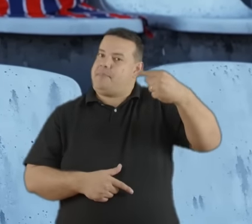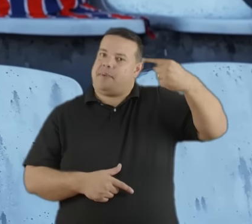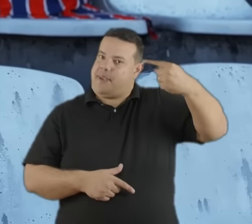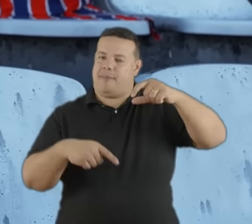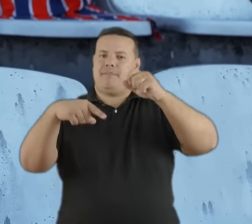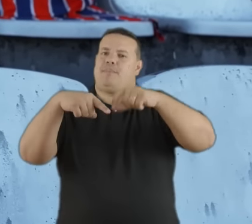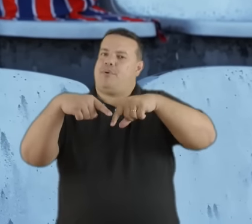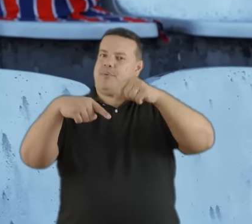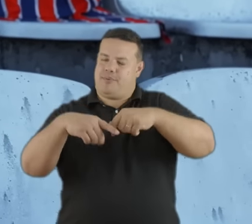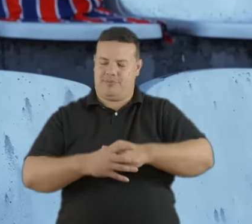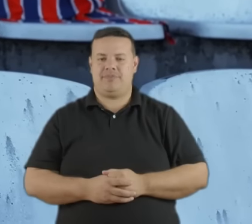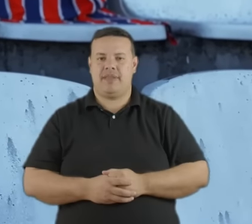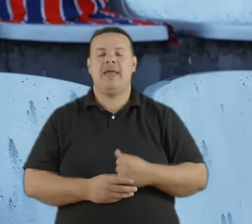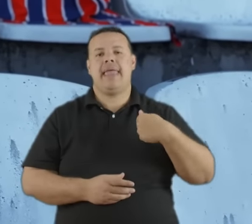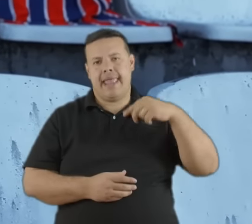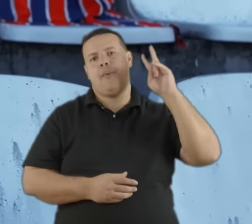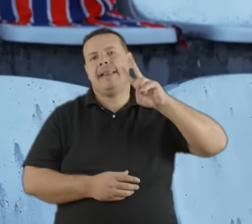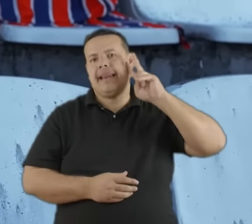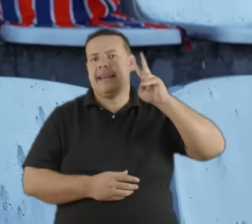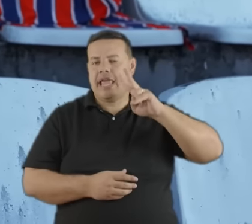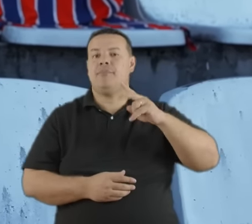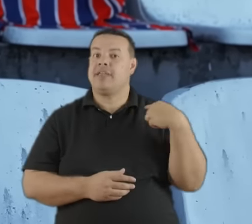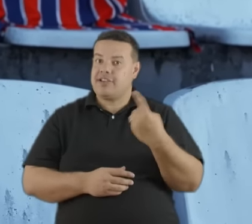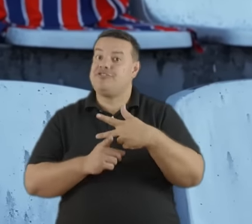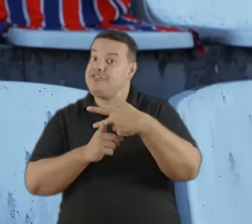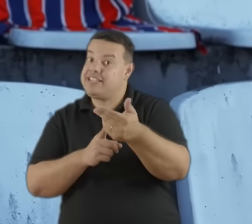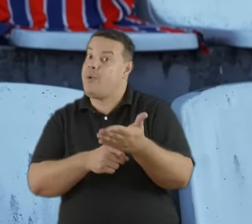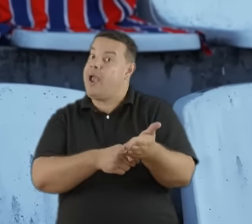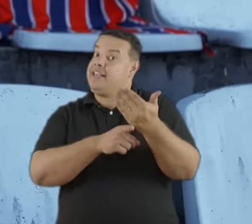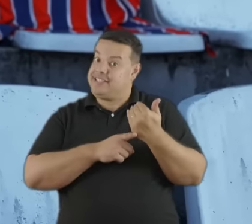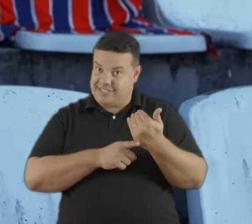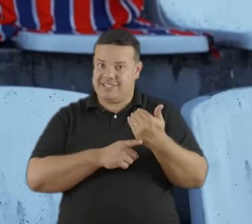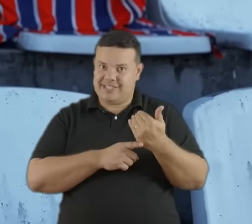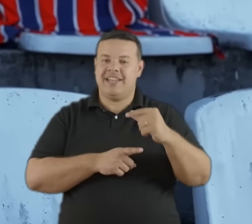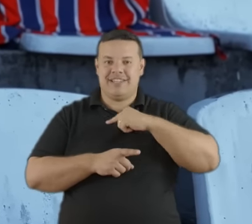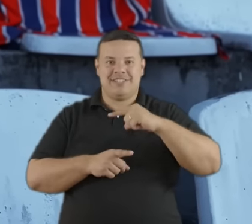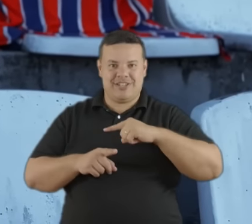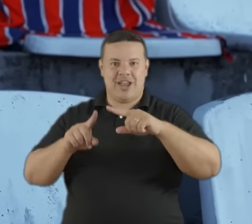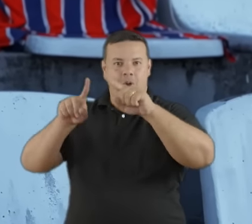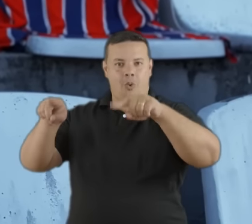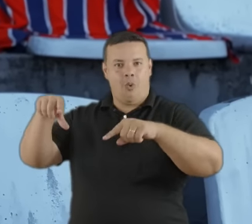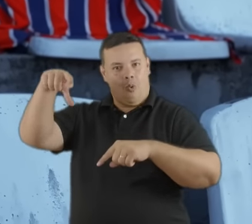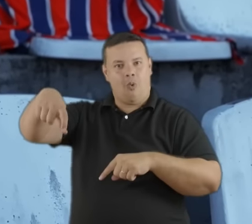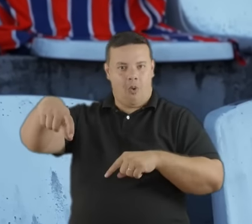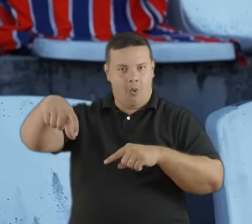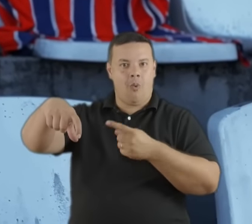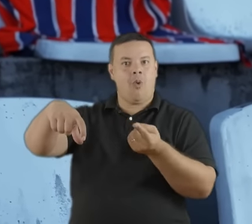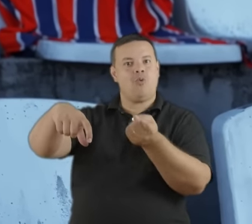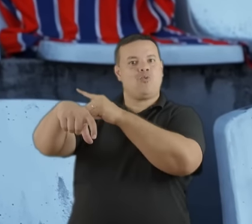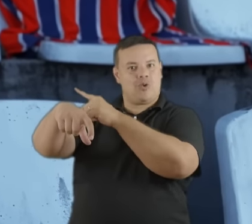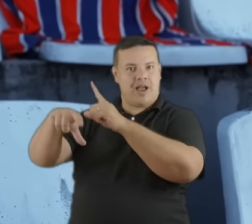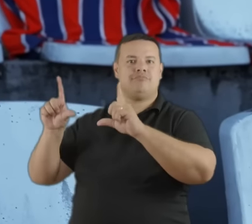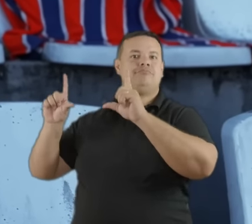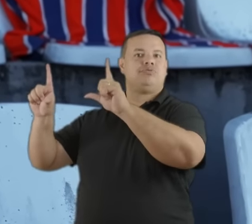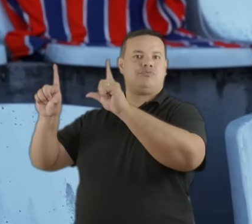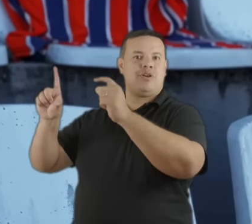antecipado, né? Eu me lembro que foi um gol ali do lado do placar, deram o placar eletrônico.